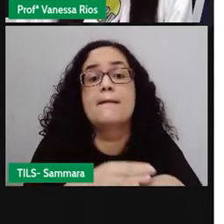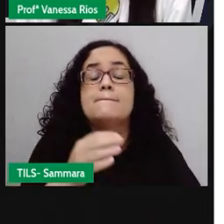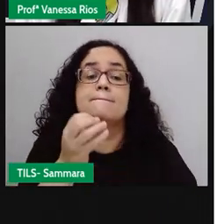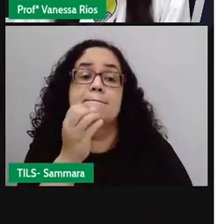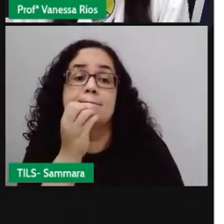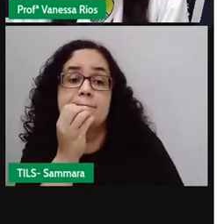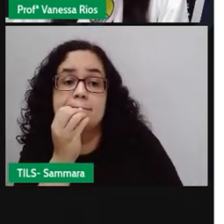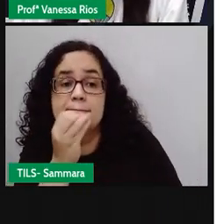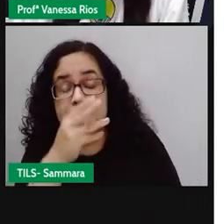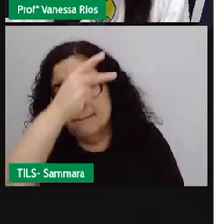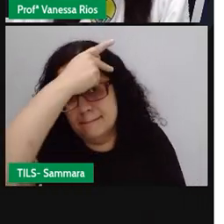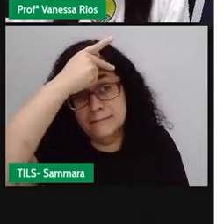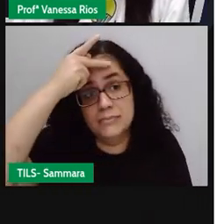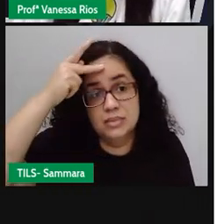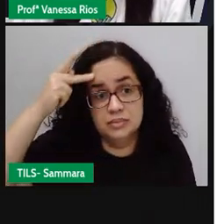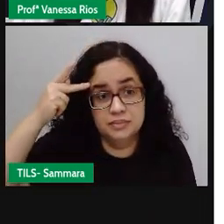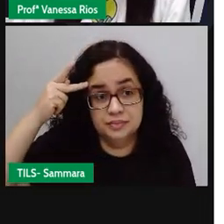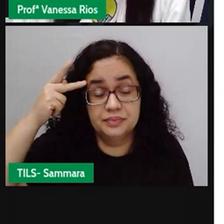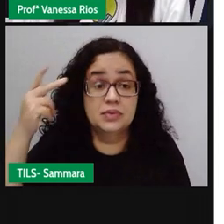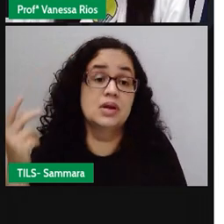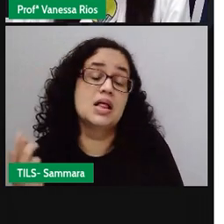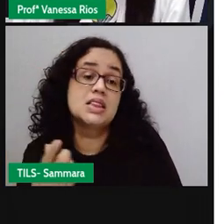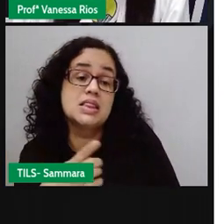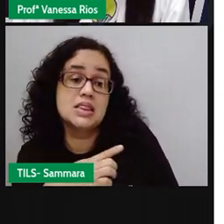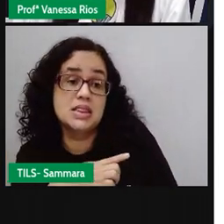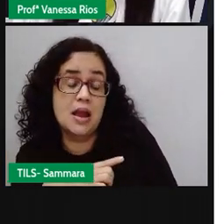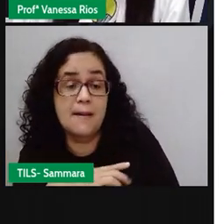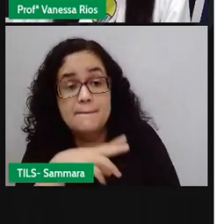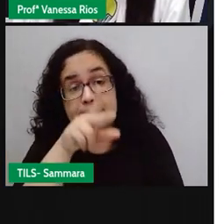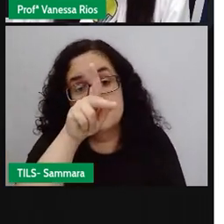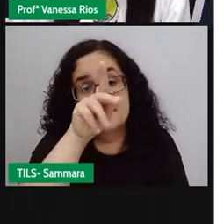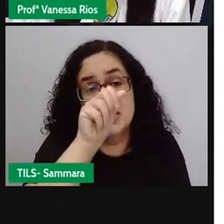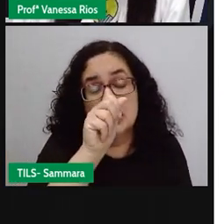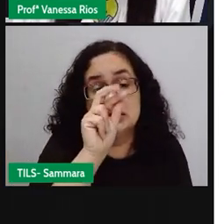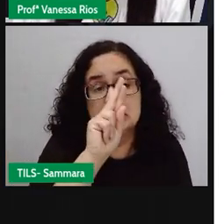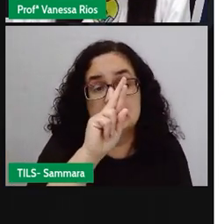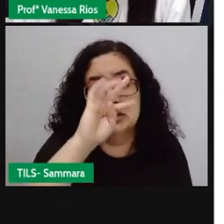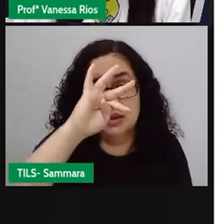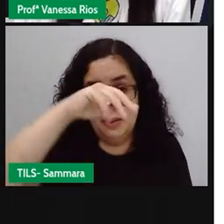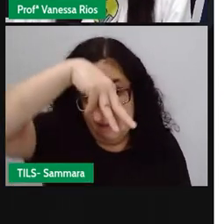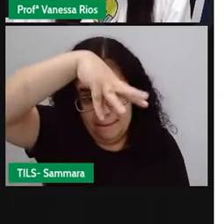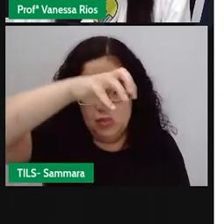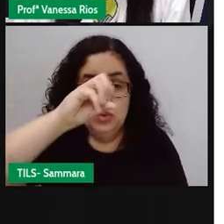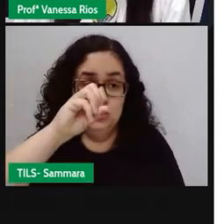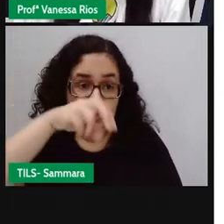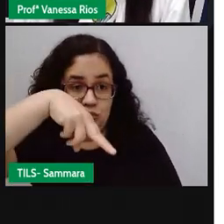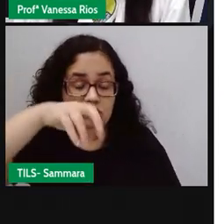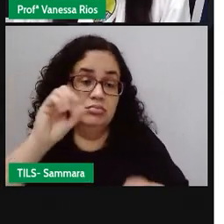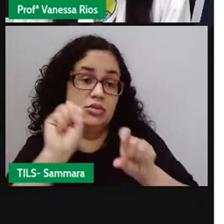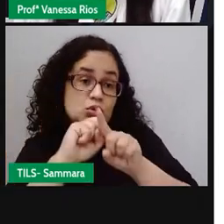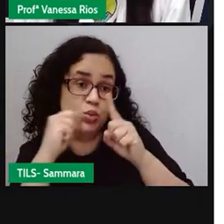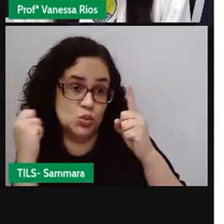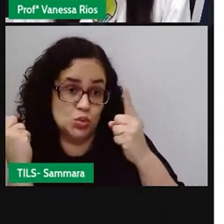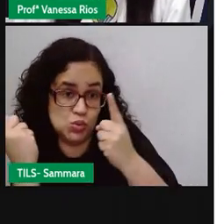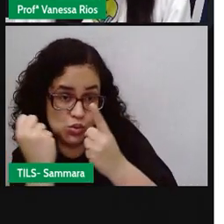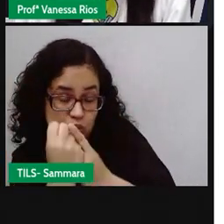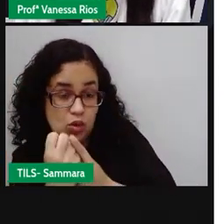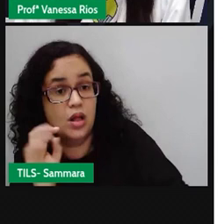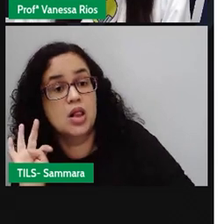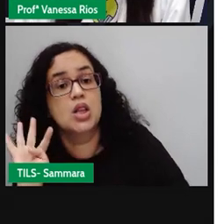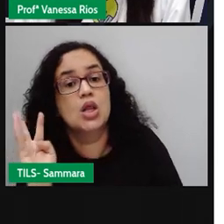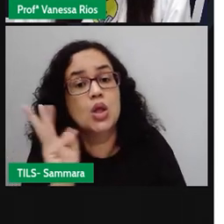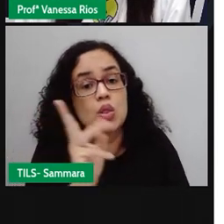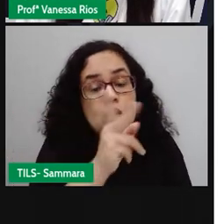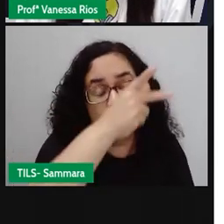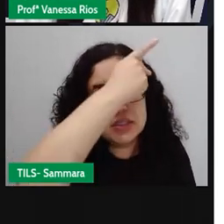bens pessoais. Existem patrimônios que estão aí presentes na sociedade para todas